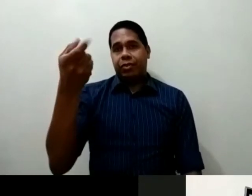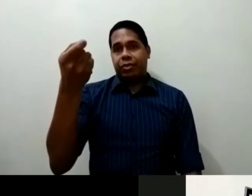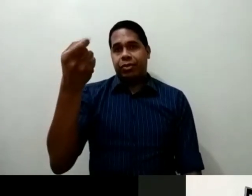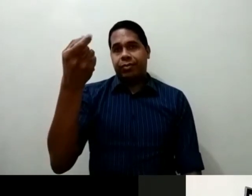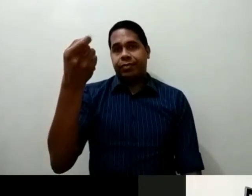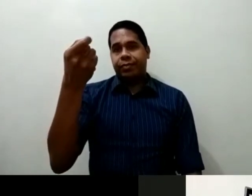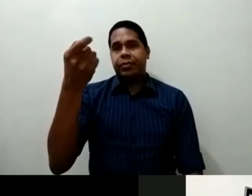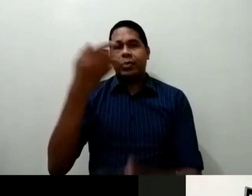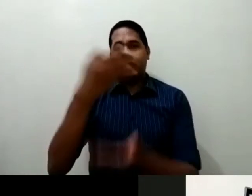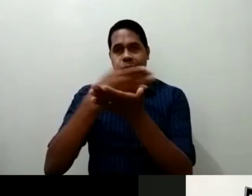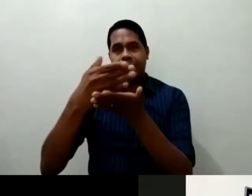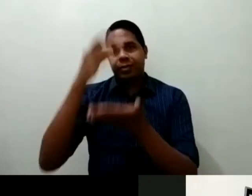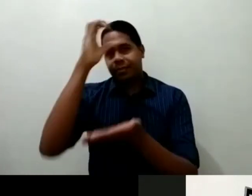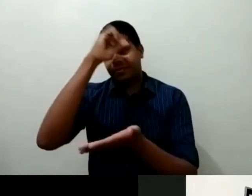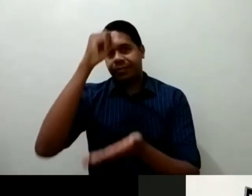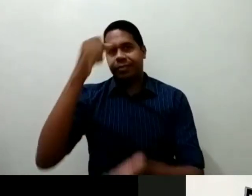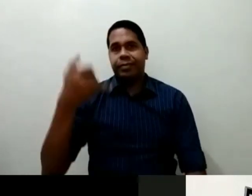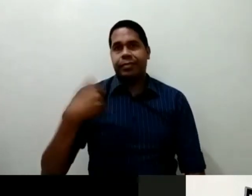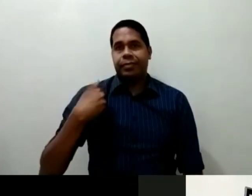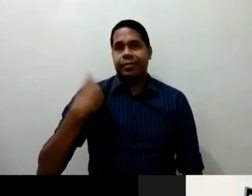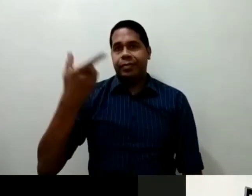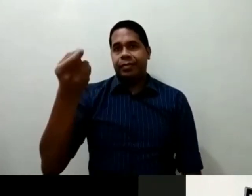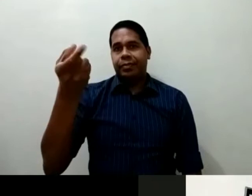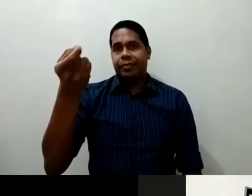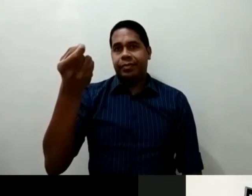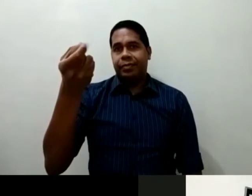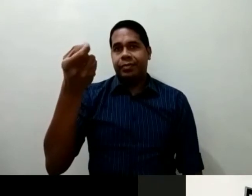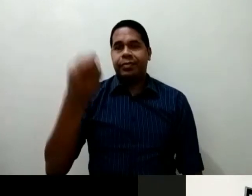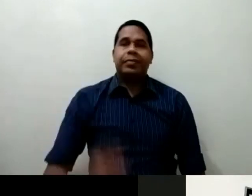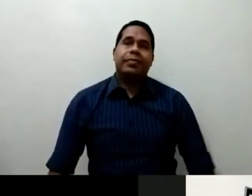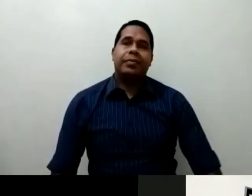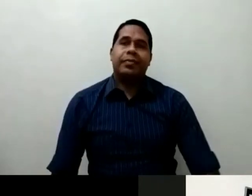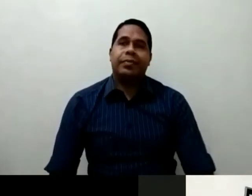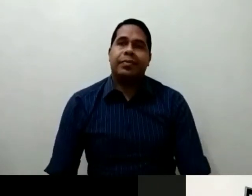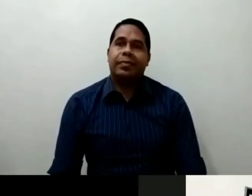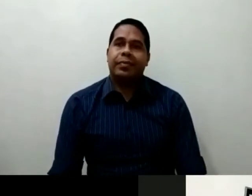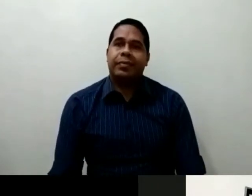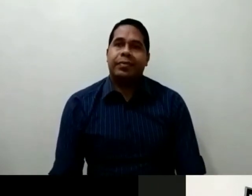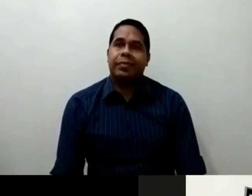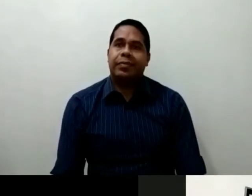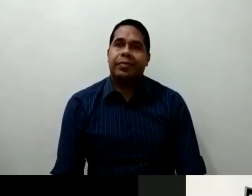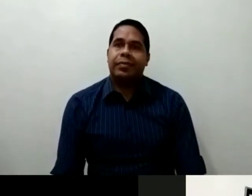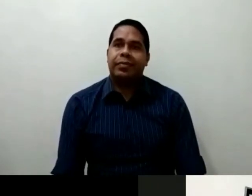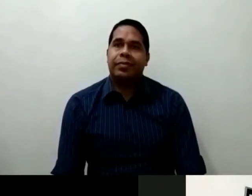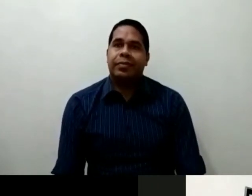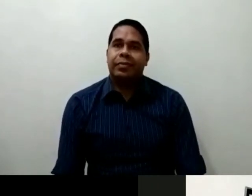Eu, com a idade de 20 anos, é que eu comecei a aprender a língua de sinais, com 20 anos.